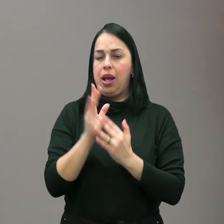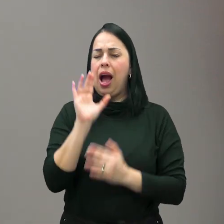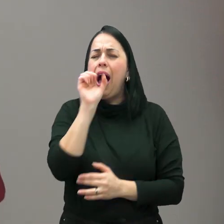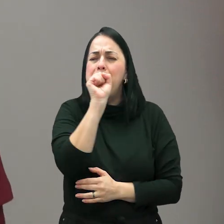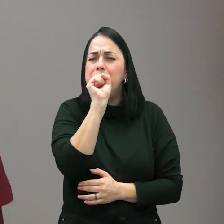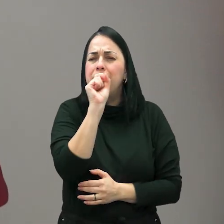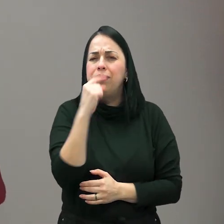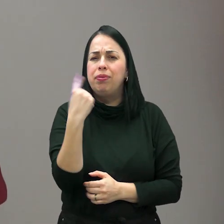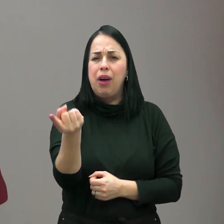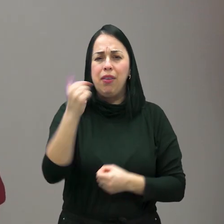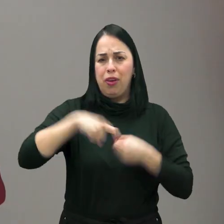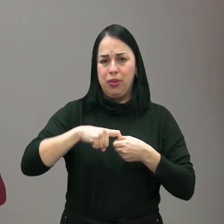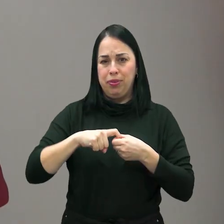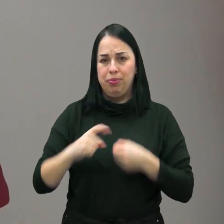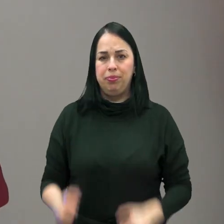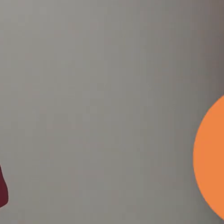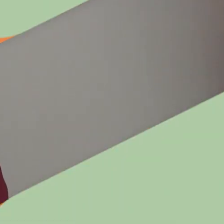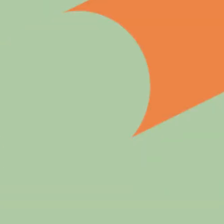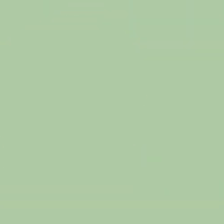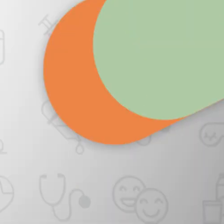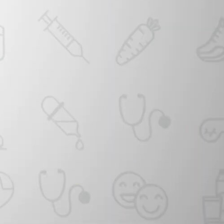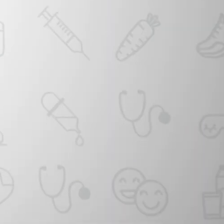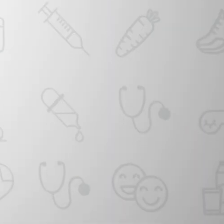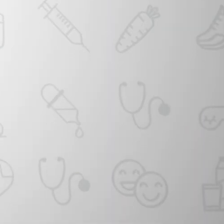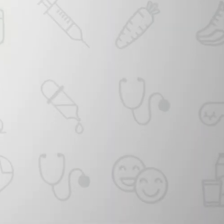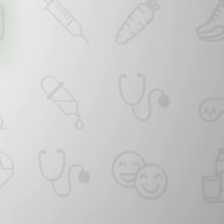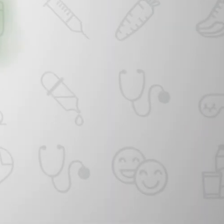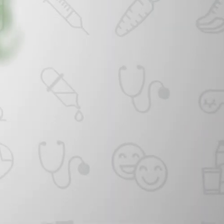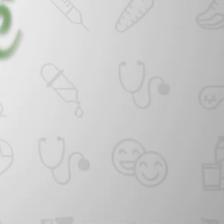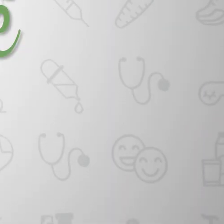Mas é rapidinho, gente. Voltamos já já.